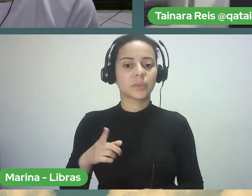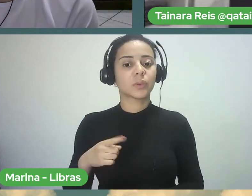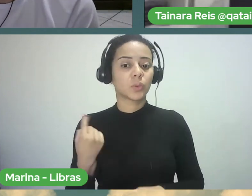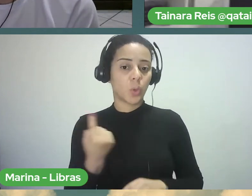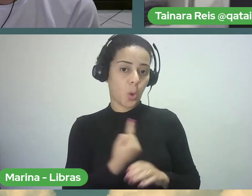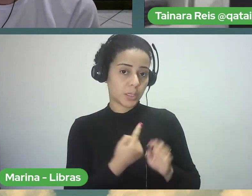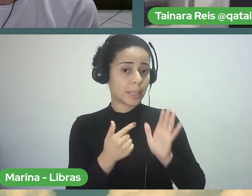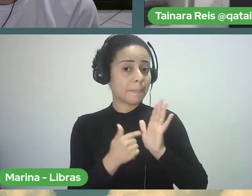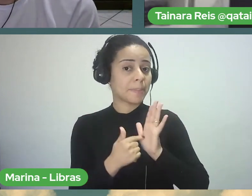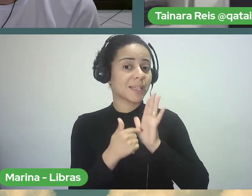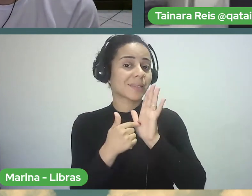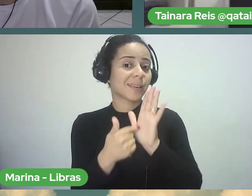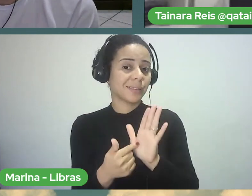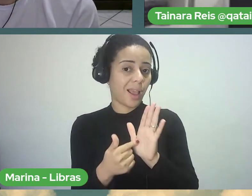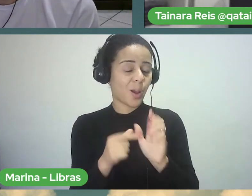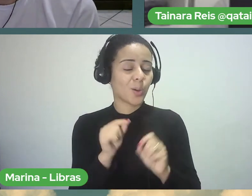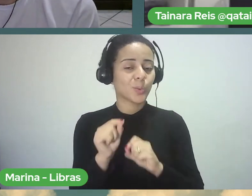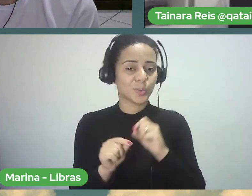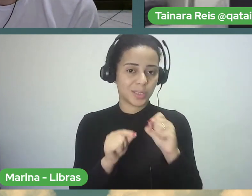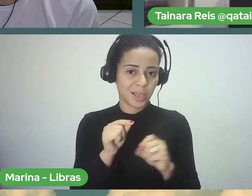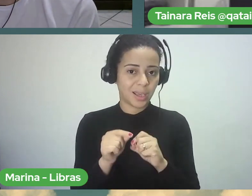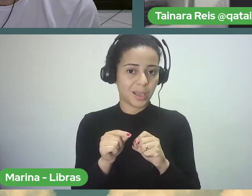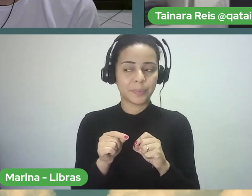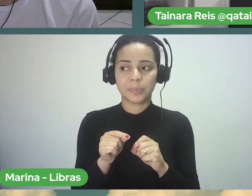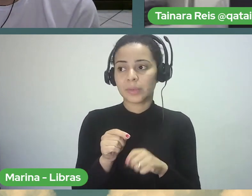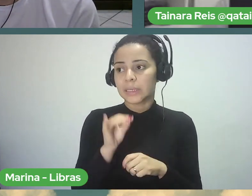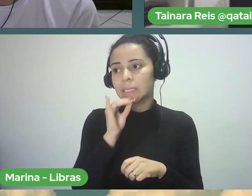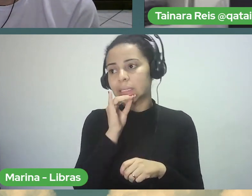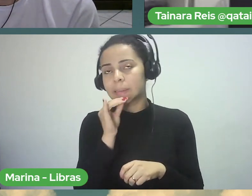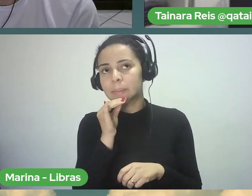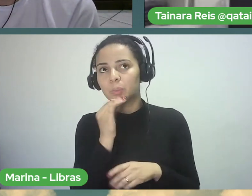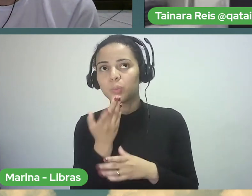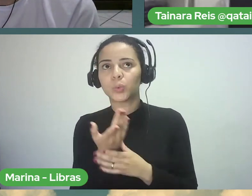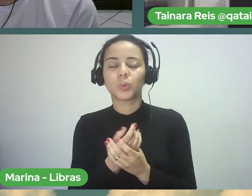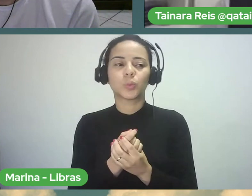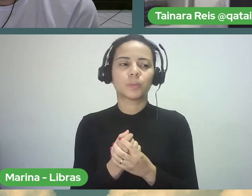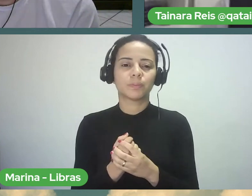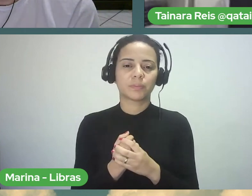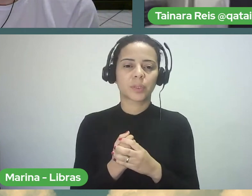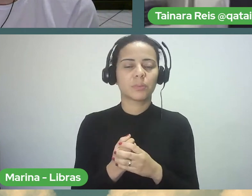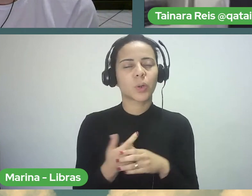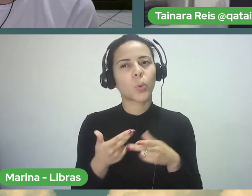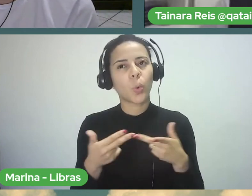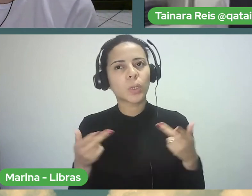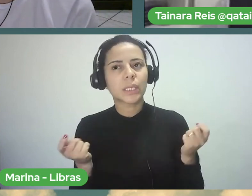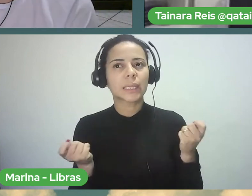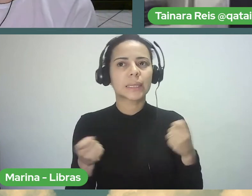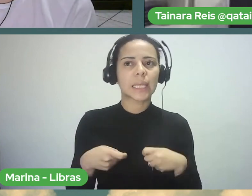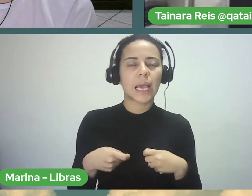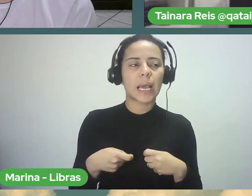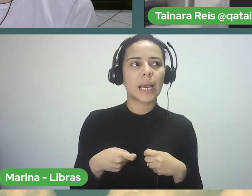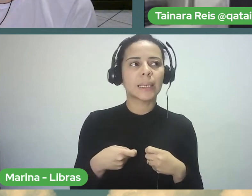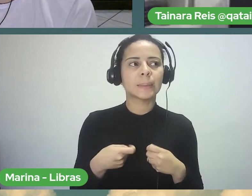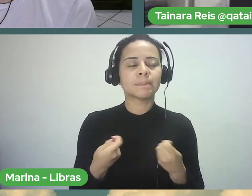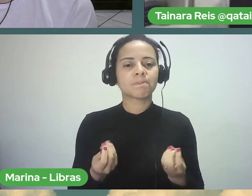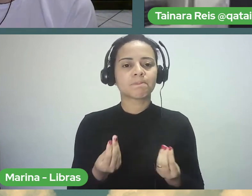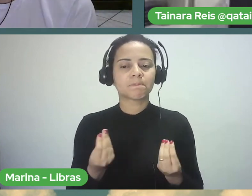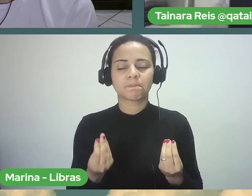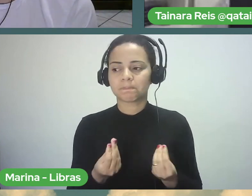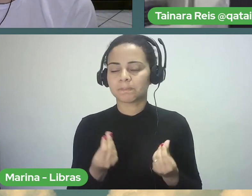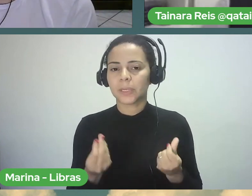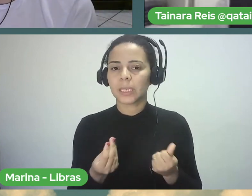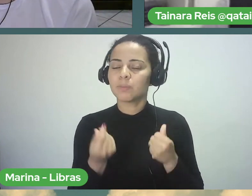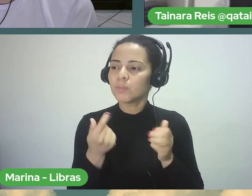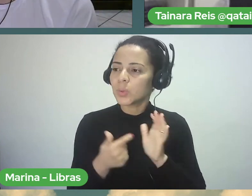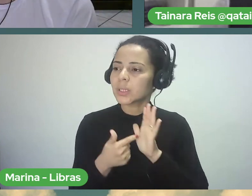né? Primeiramente, apresentar alguma coisa um pouco mais palpável para o time, alguma coisa com clareza